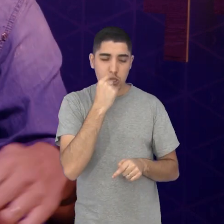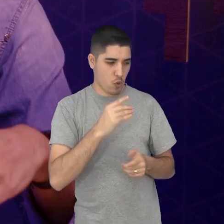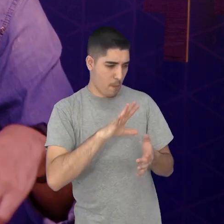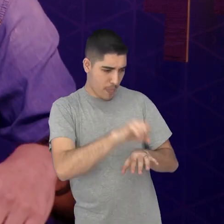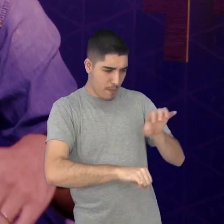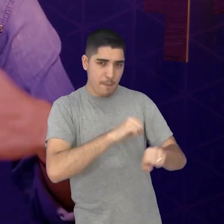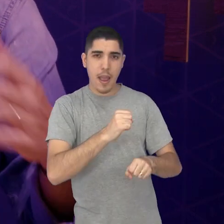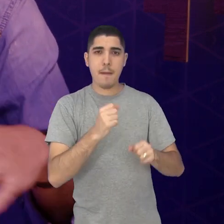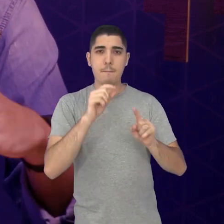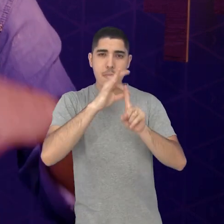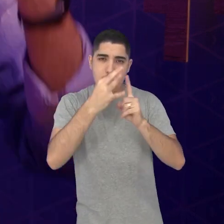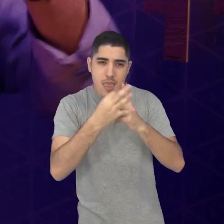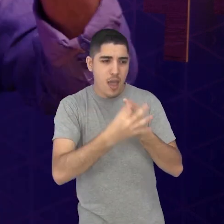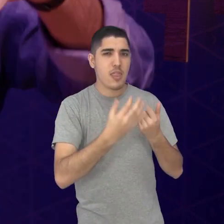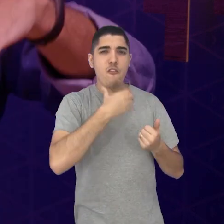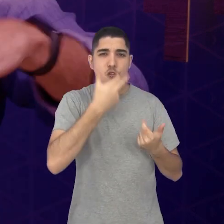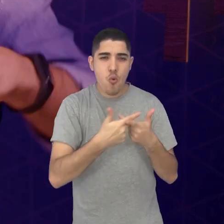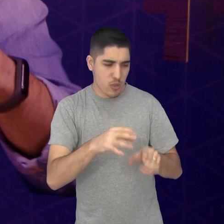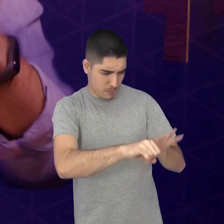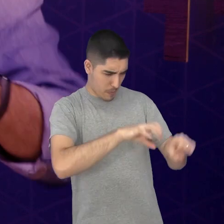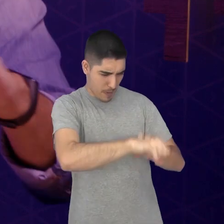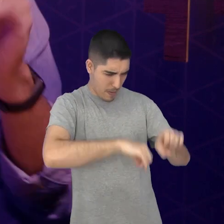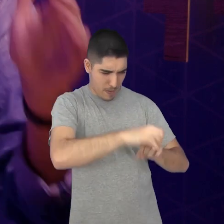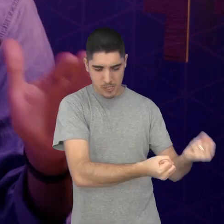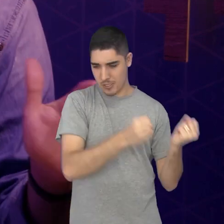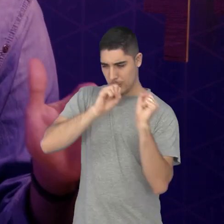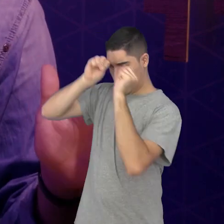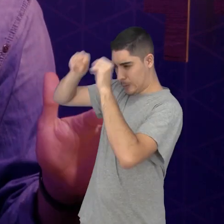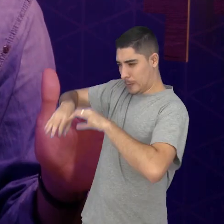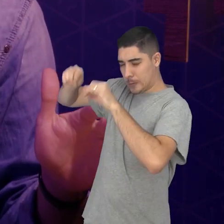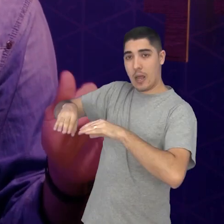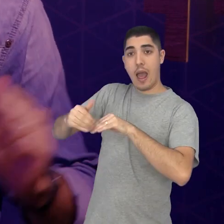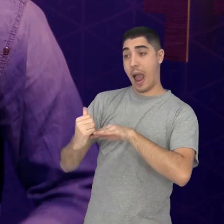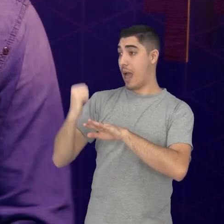a pegar, tipo, casca de banana e tal, e joga lá atrás do carro e tem energia pro